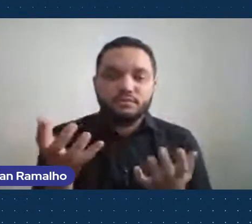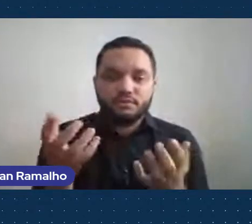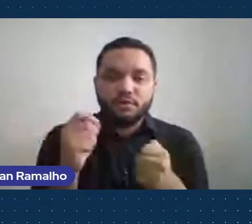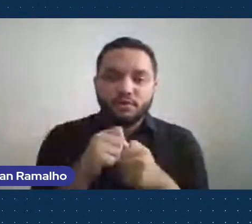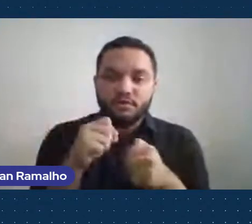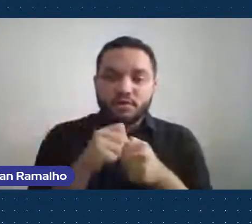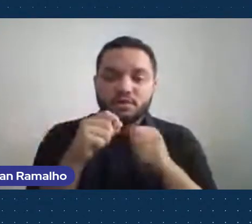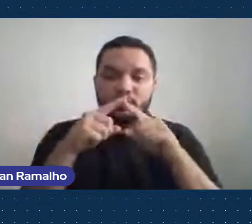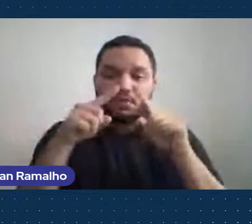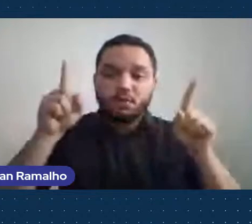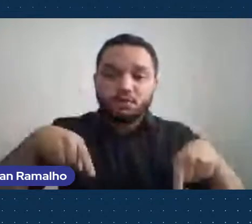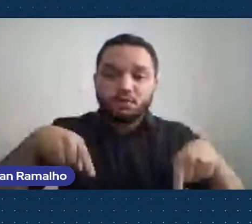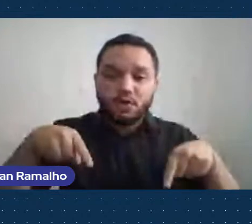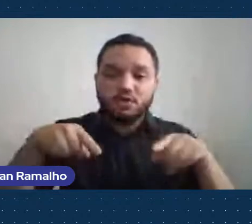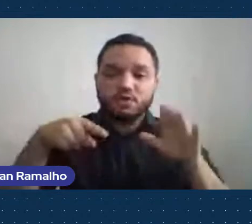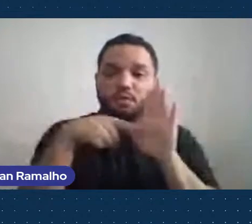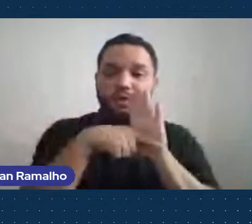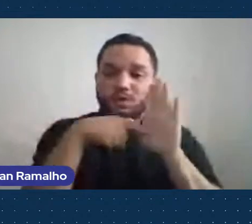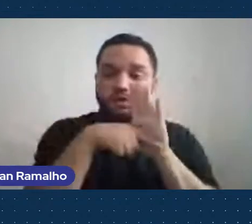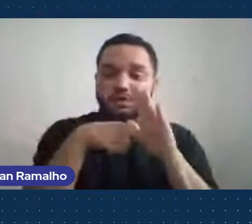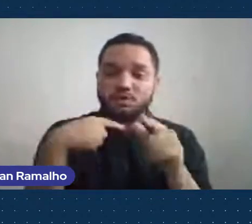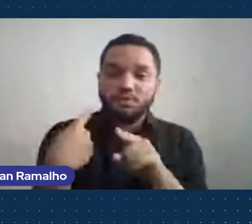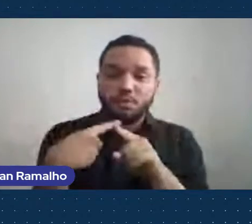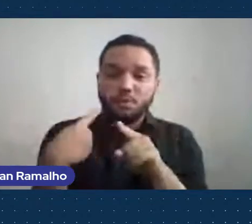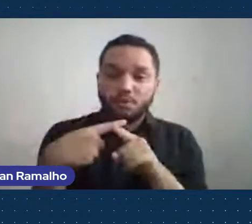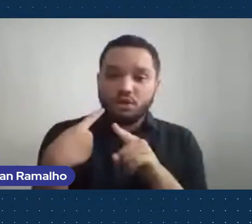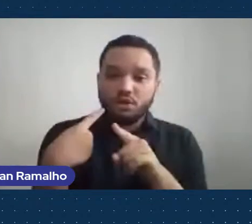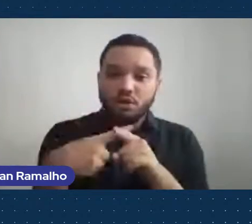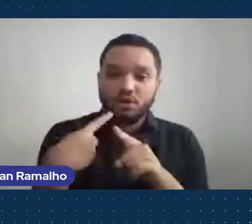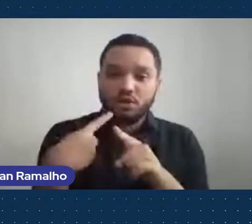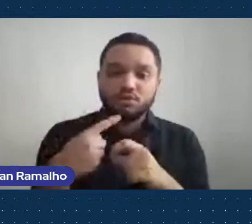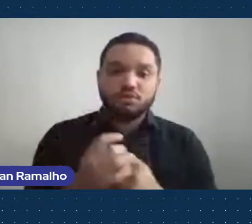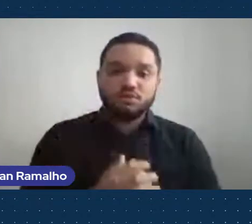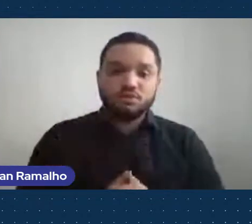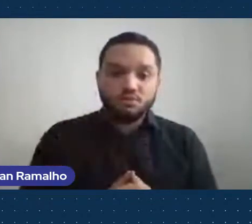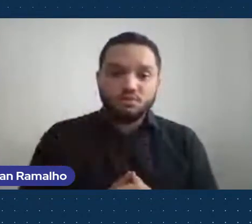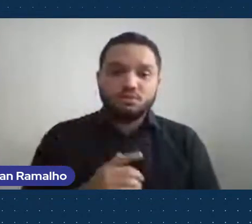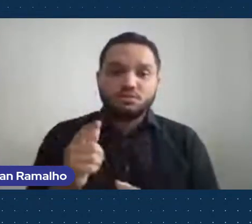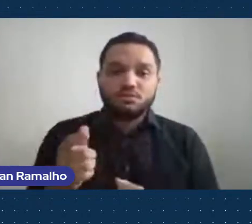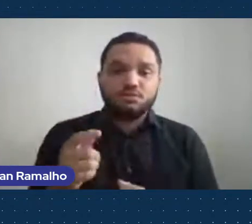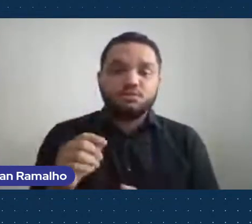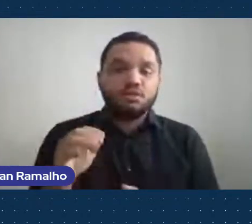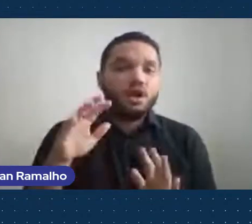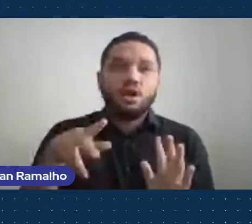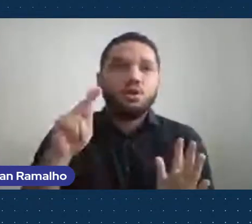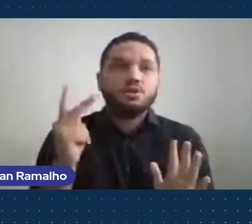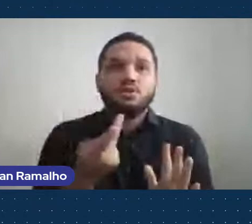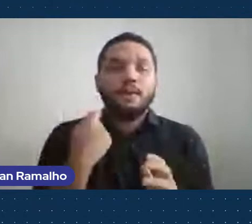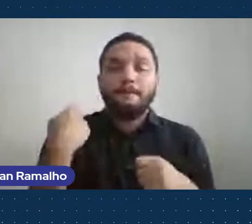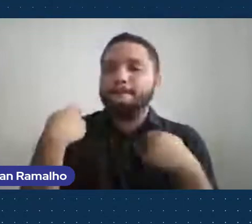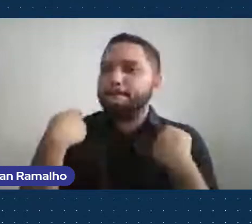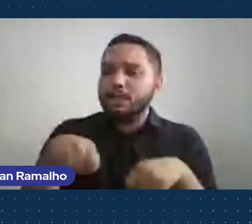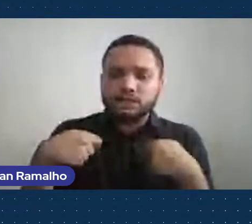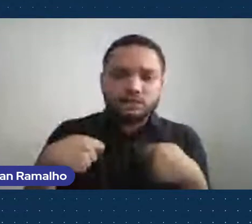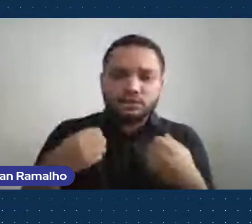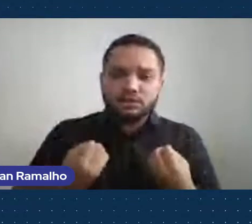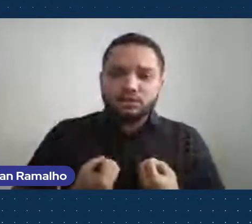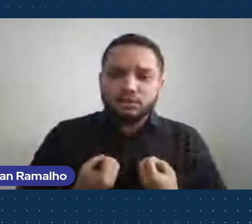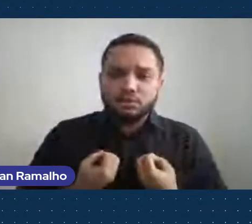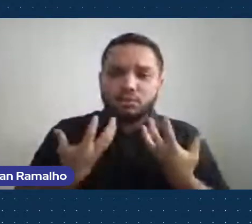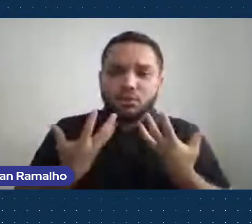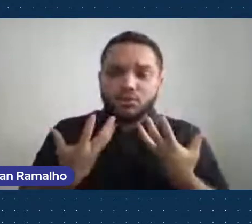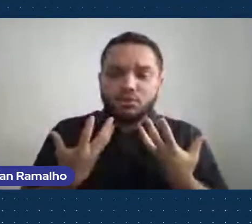projeto de pesquisa, é porque há alguma situação que necessitou da produção desse gênero,